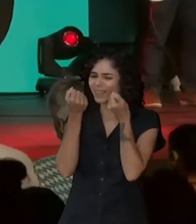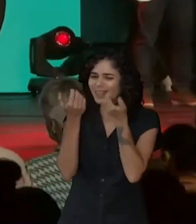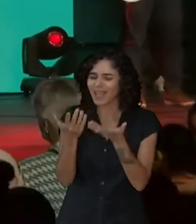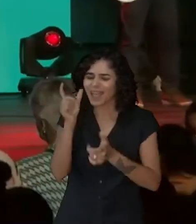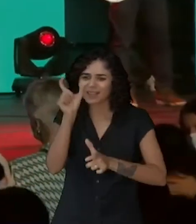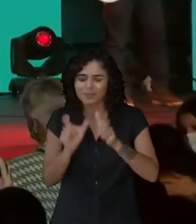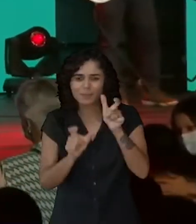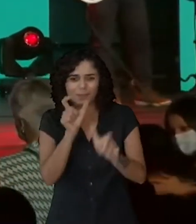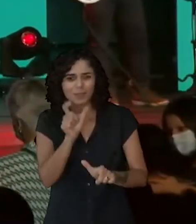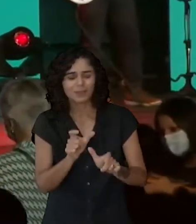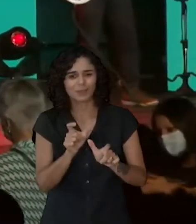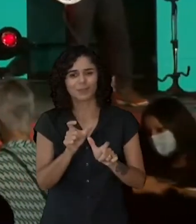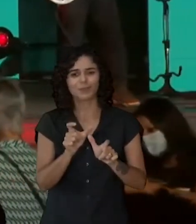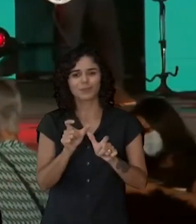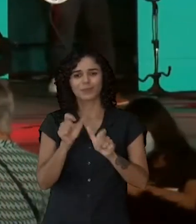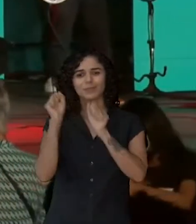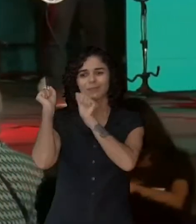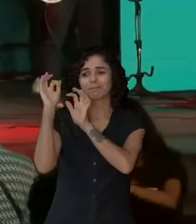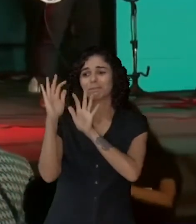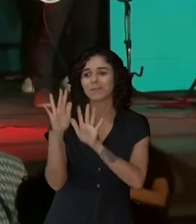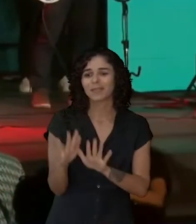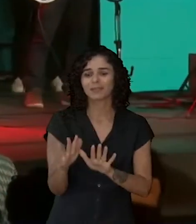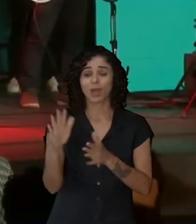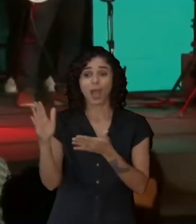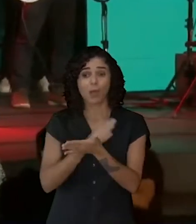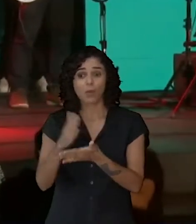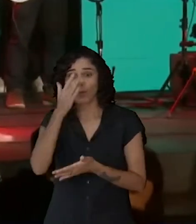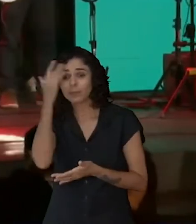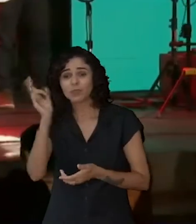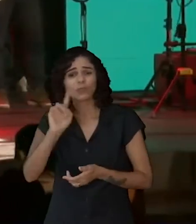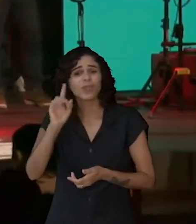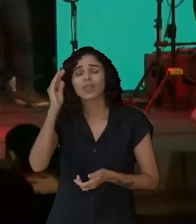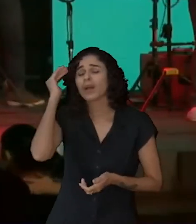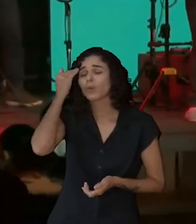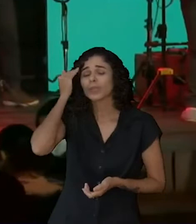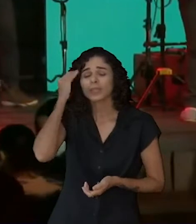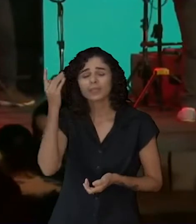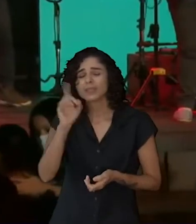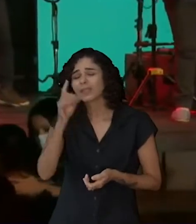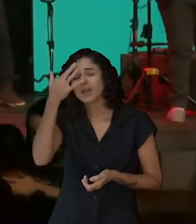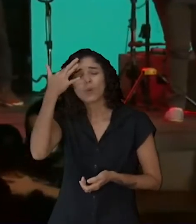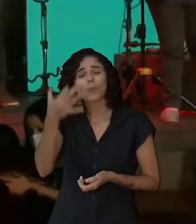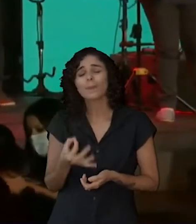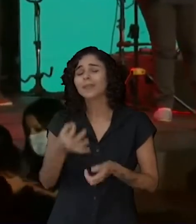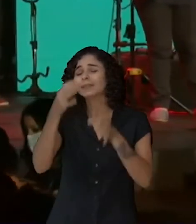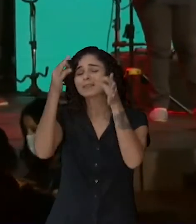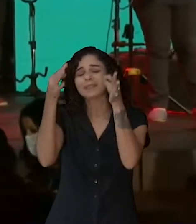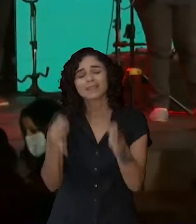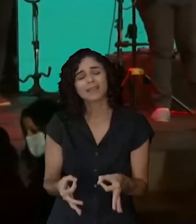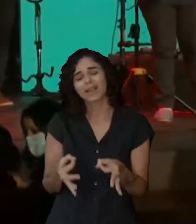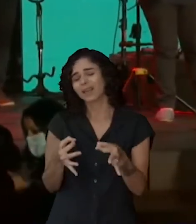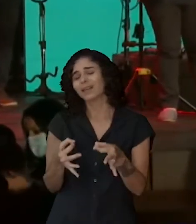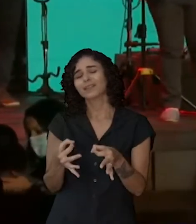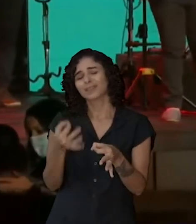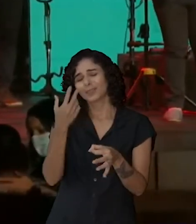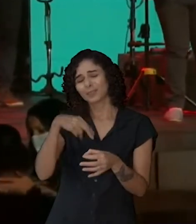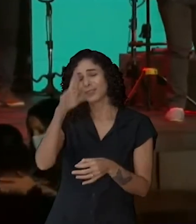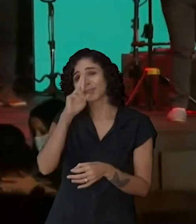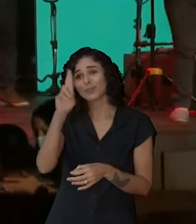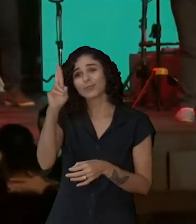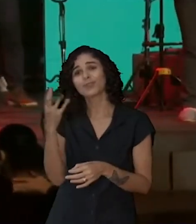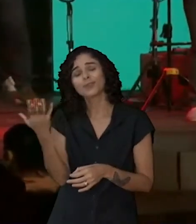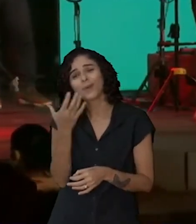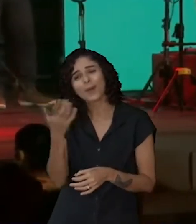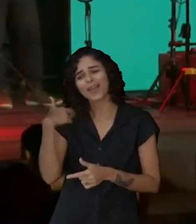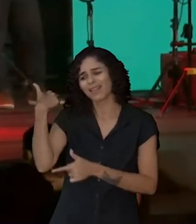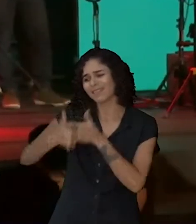deles simplesmente não tinham entendido. Não tinham a compreensão exata de que o Senhor quer agir o